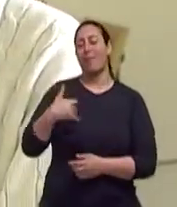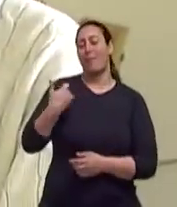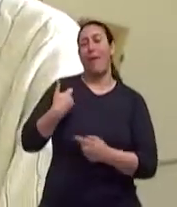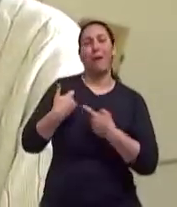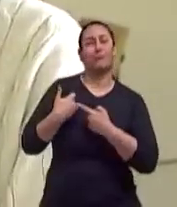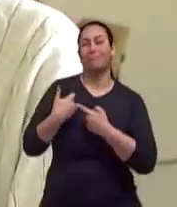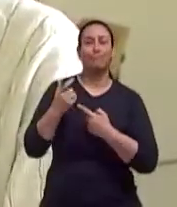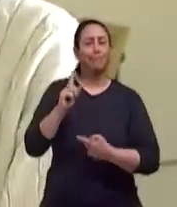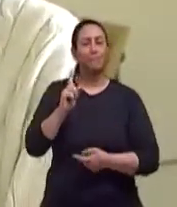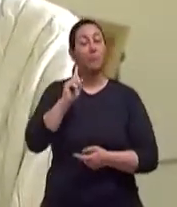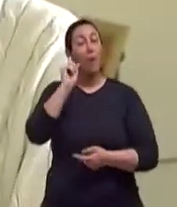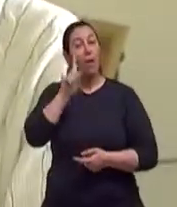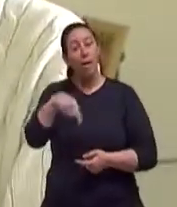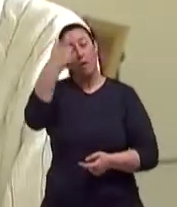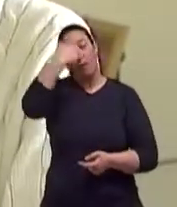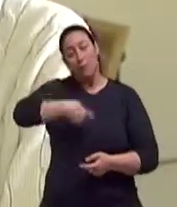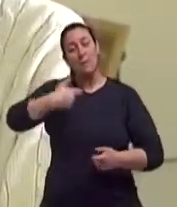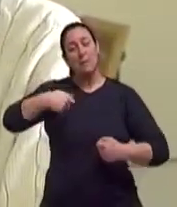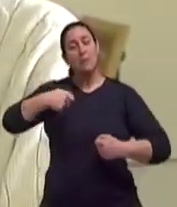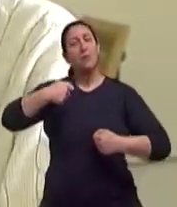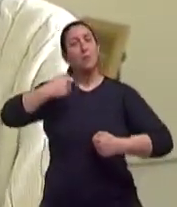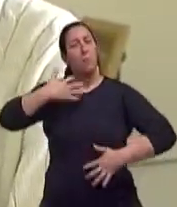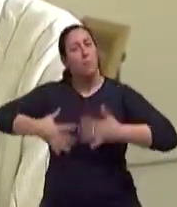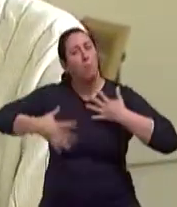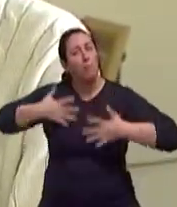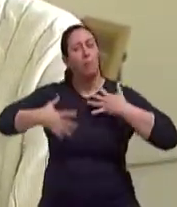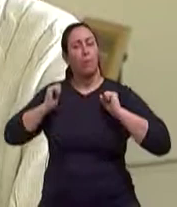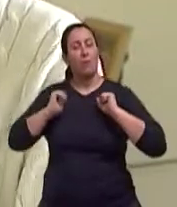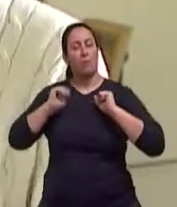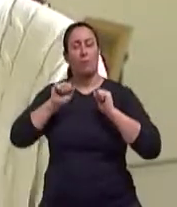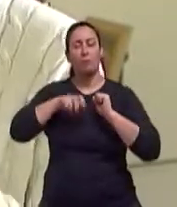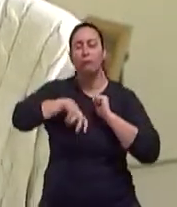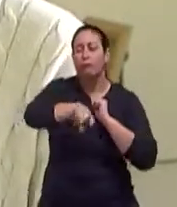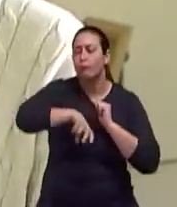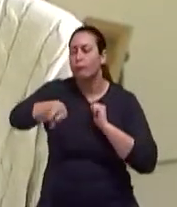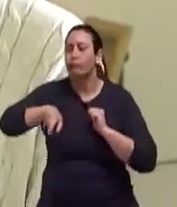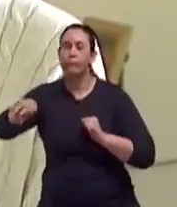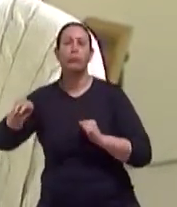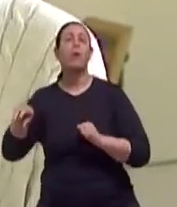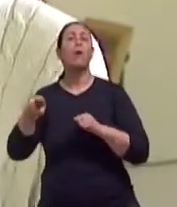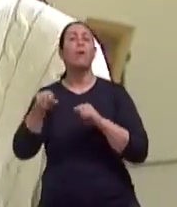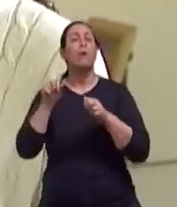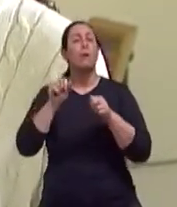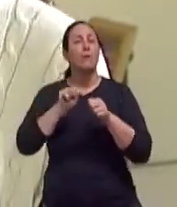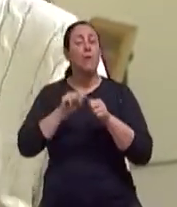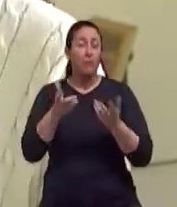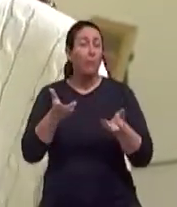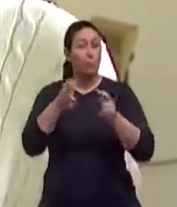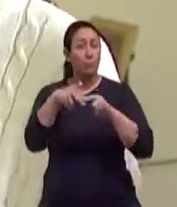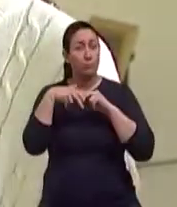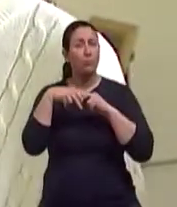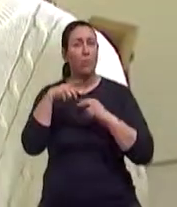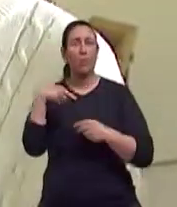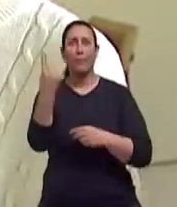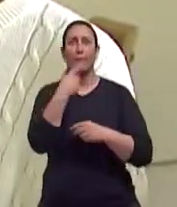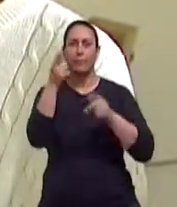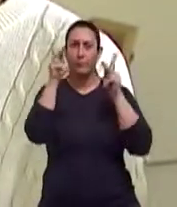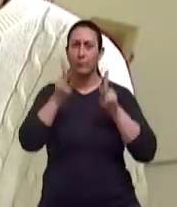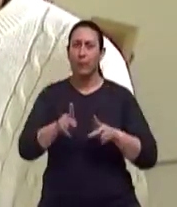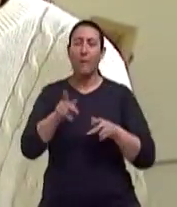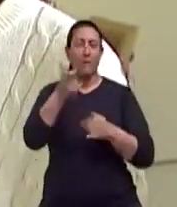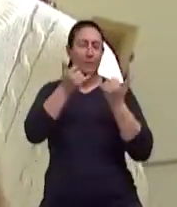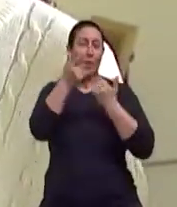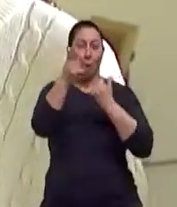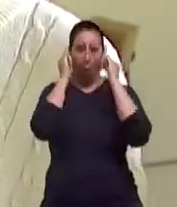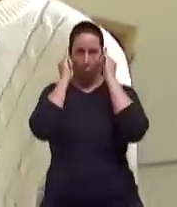importa tá se movimentando fazendo as coisas e como nunca disse essa questão de pré-dentificar é aquelas pessoas específicas no